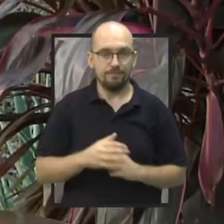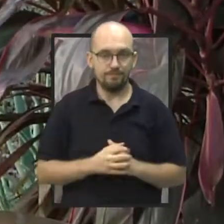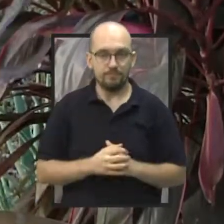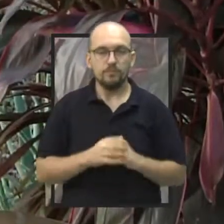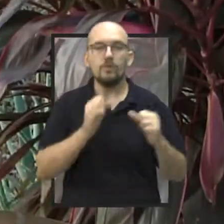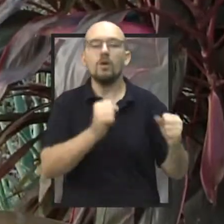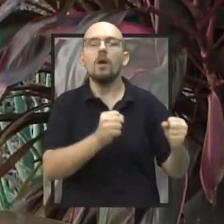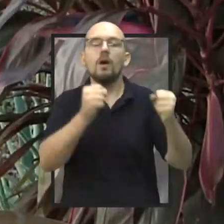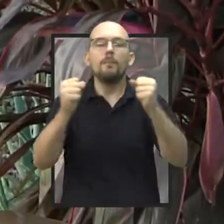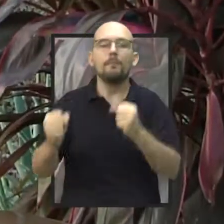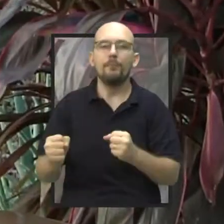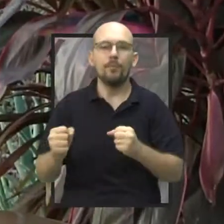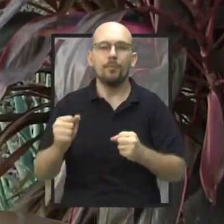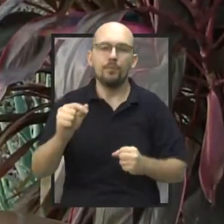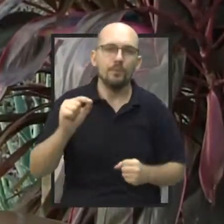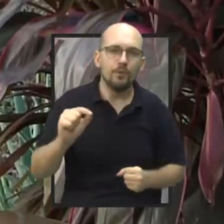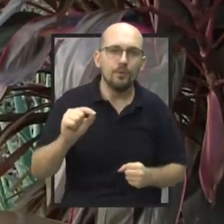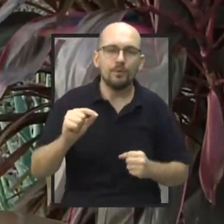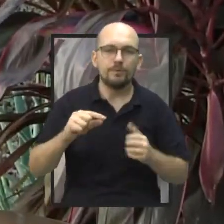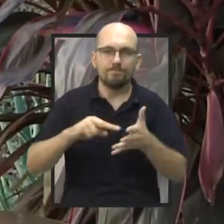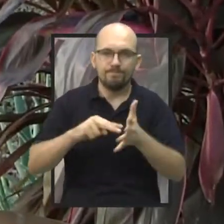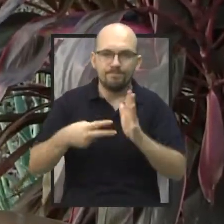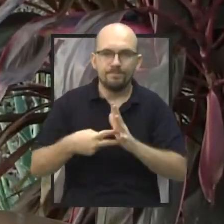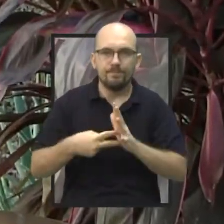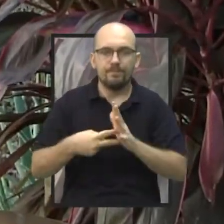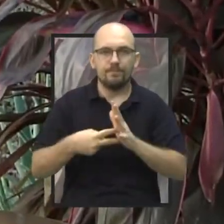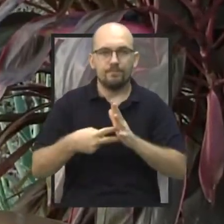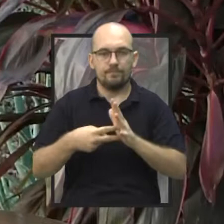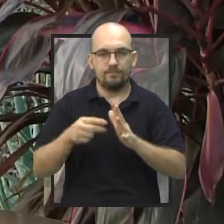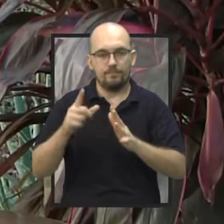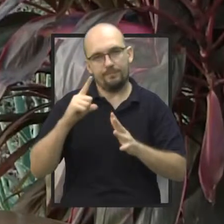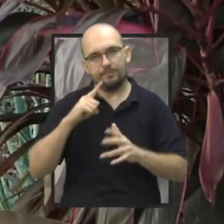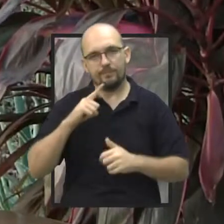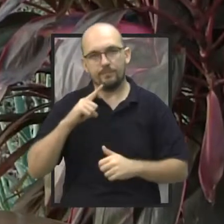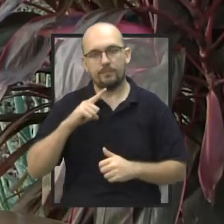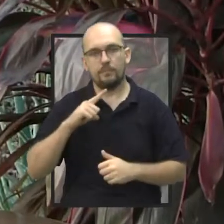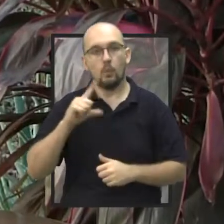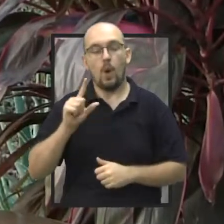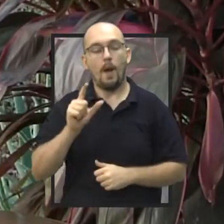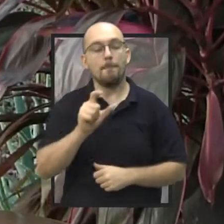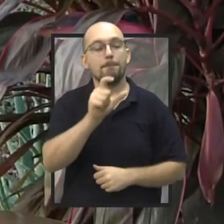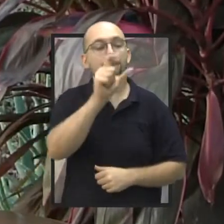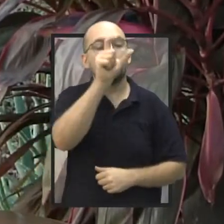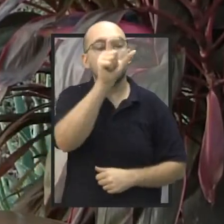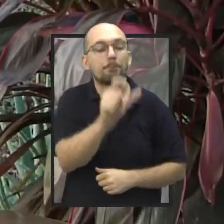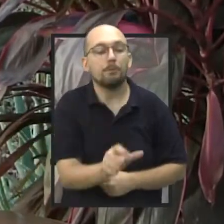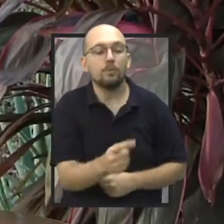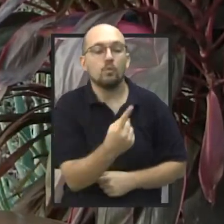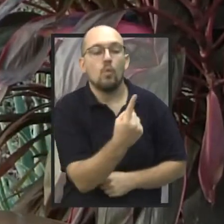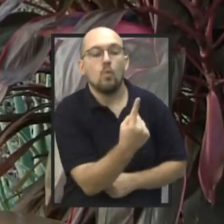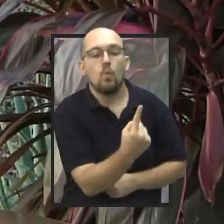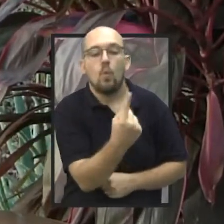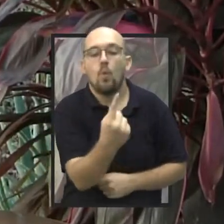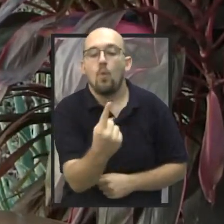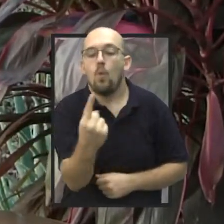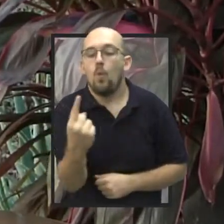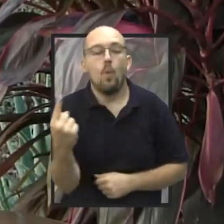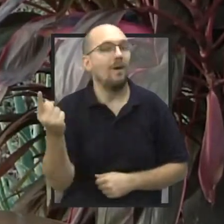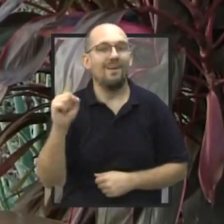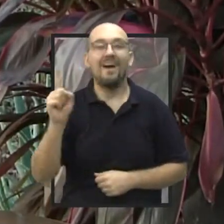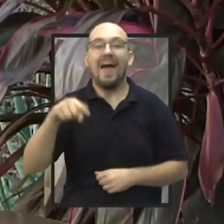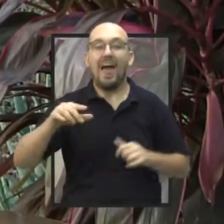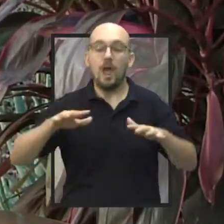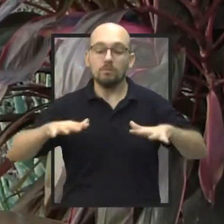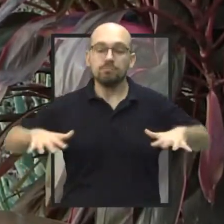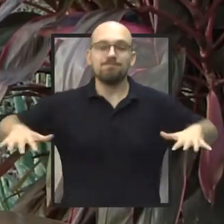poder, ele está disciplinado, não é do cidadão, é do povo. Ora, do povo, então